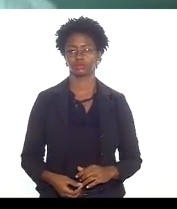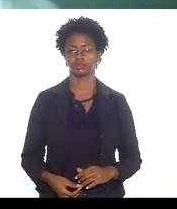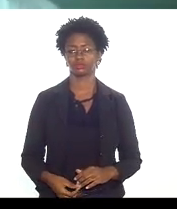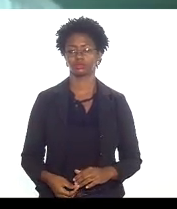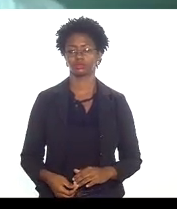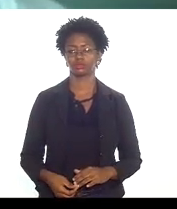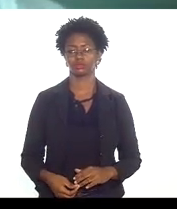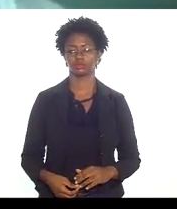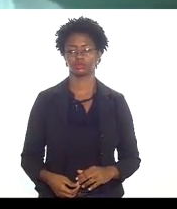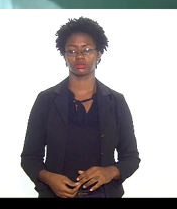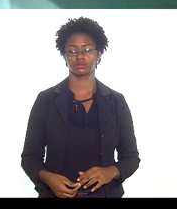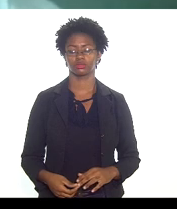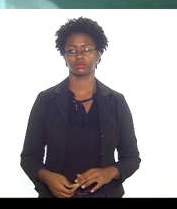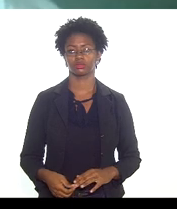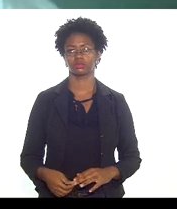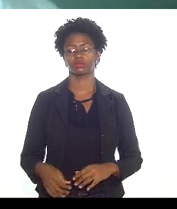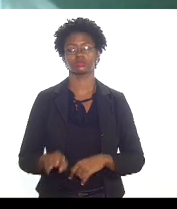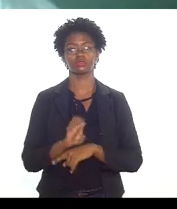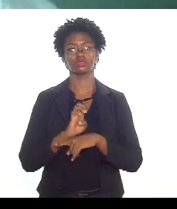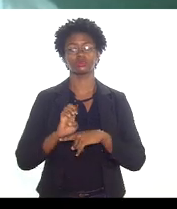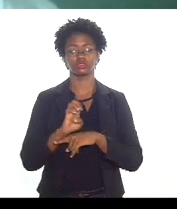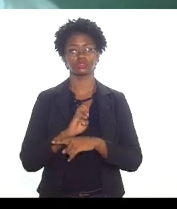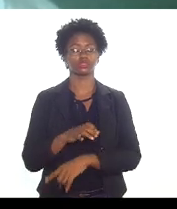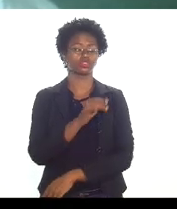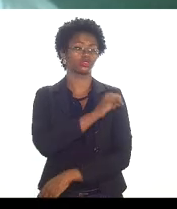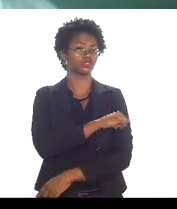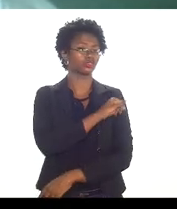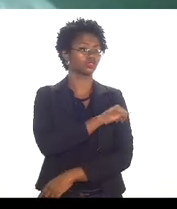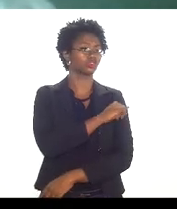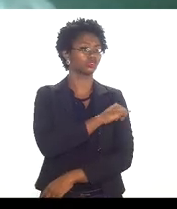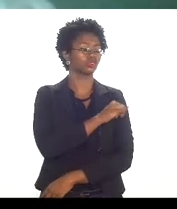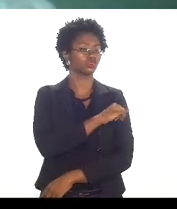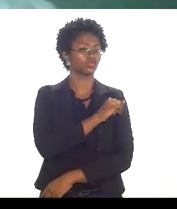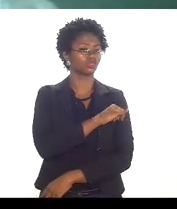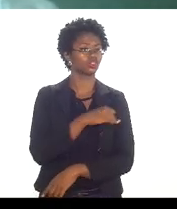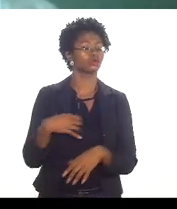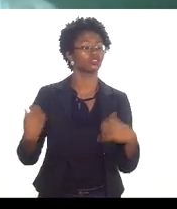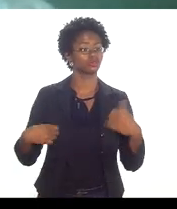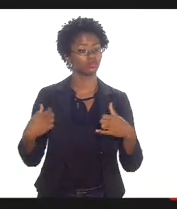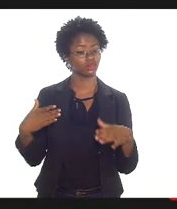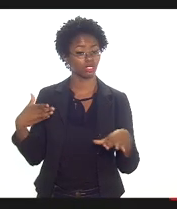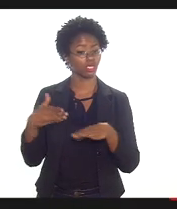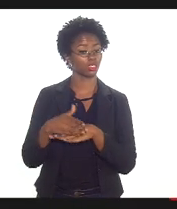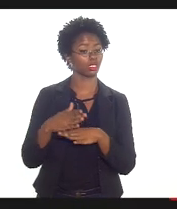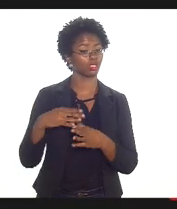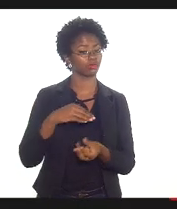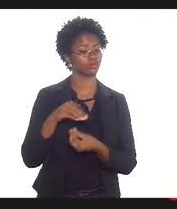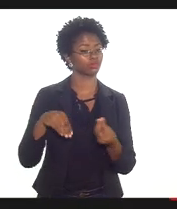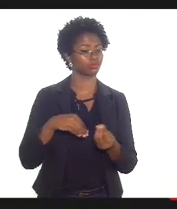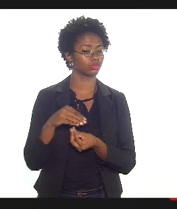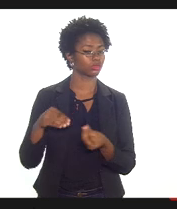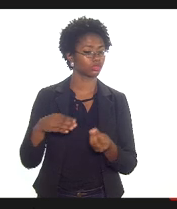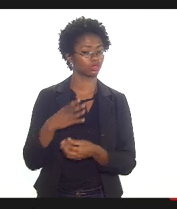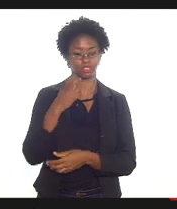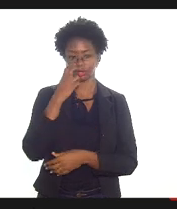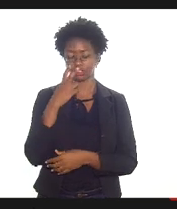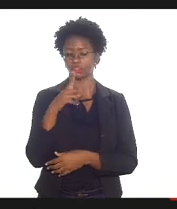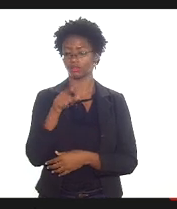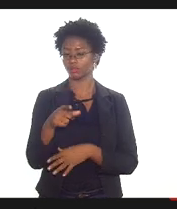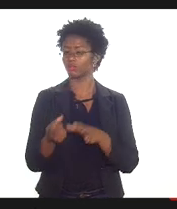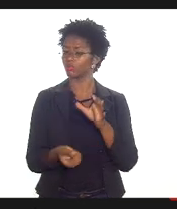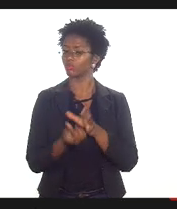Bom, agora olhando o Estado do Rio de Janeiro, né, e a gente tem que entrar aí no mix, né, quando a gente olha o mix de